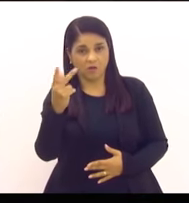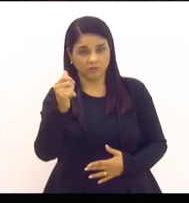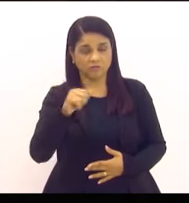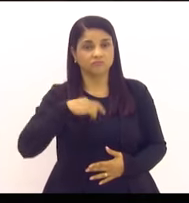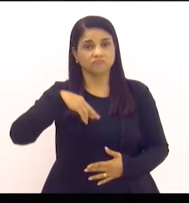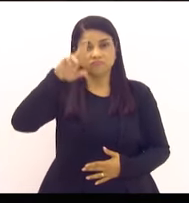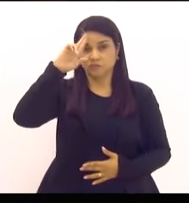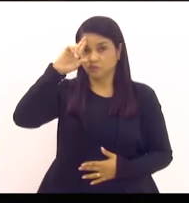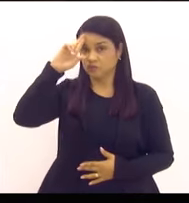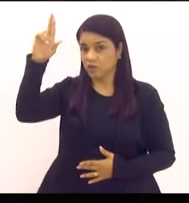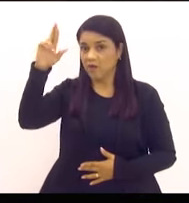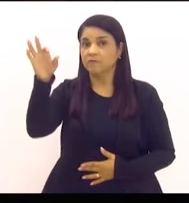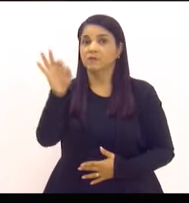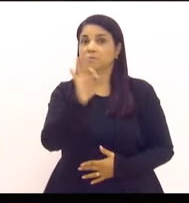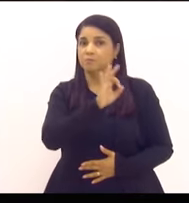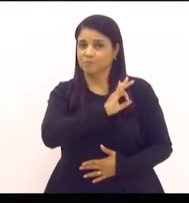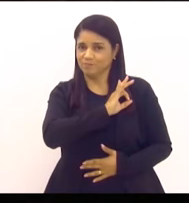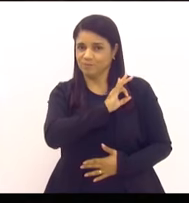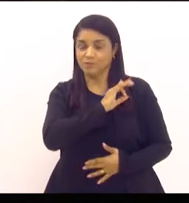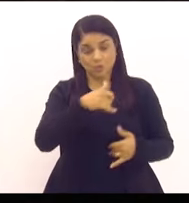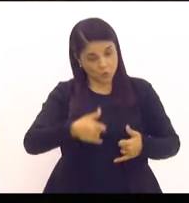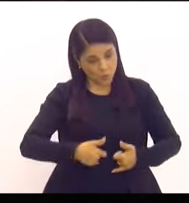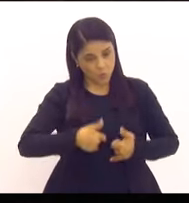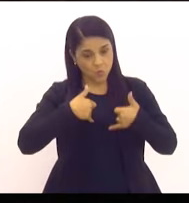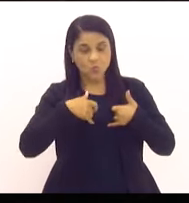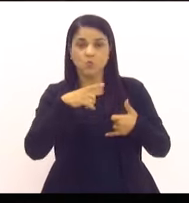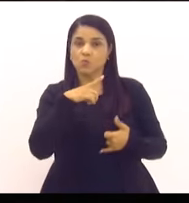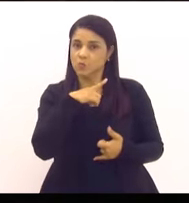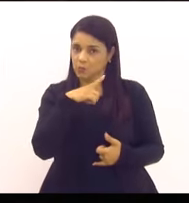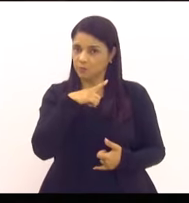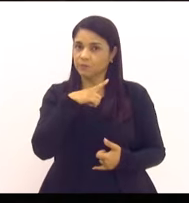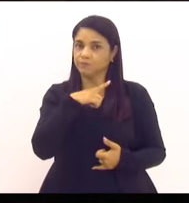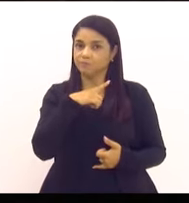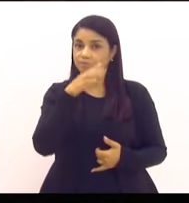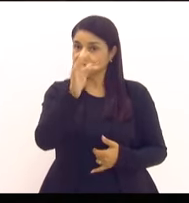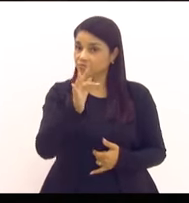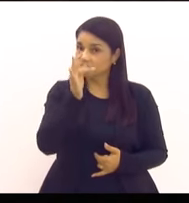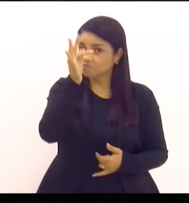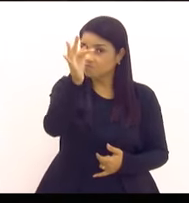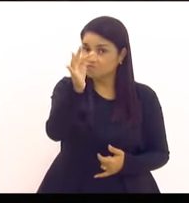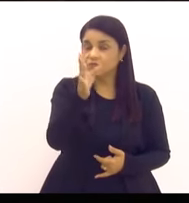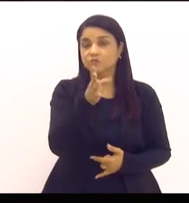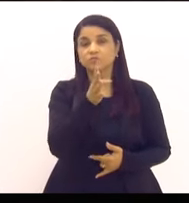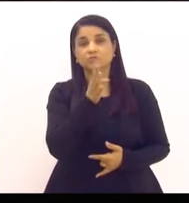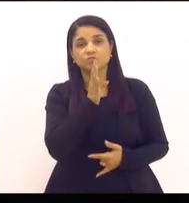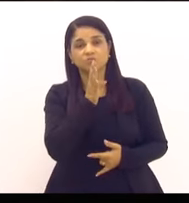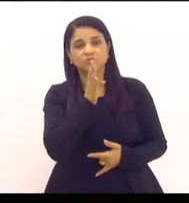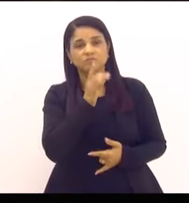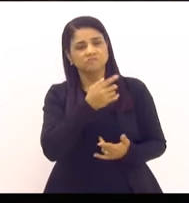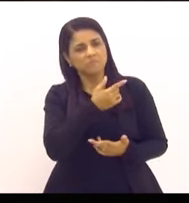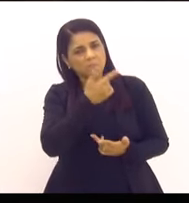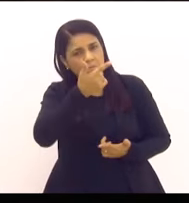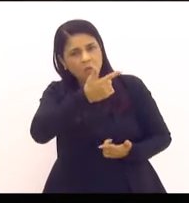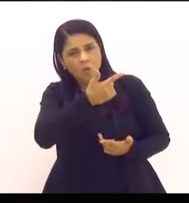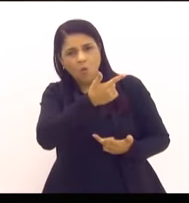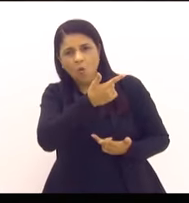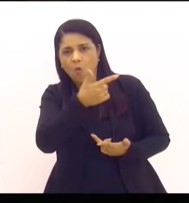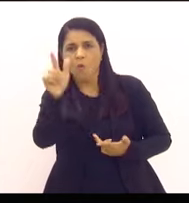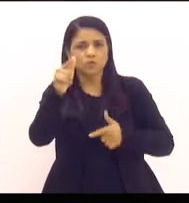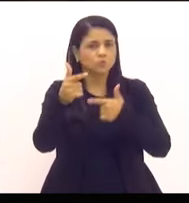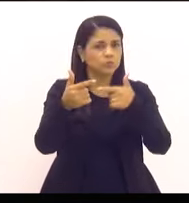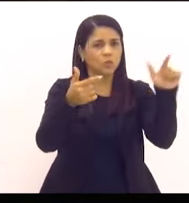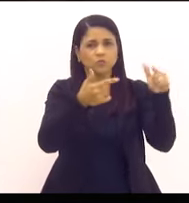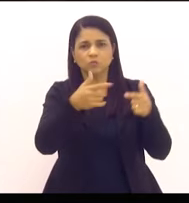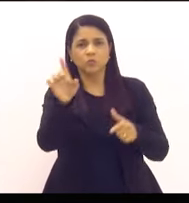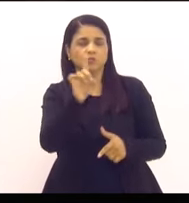muito. E quero me orgulhar de no futuro, conhecer tantos delegados competentes